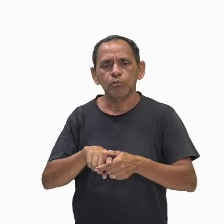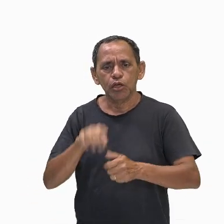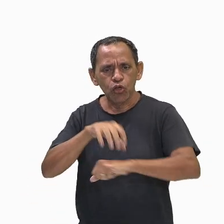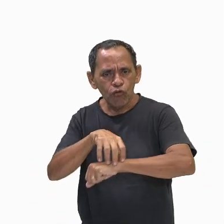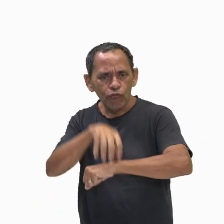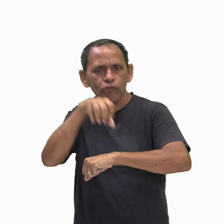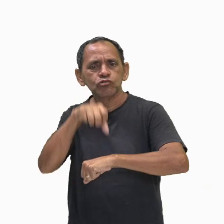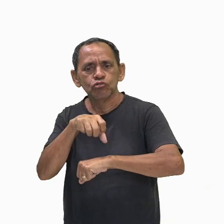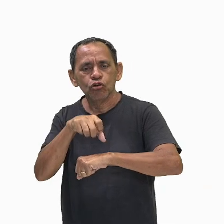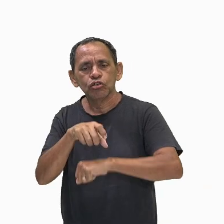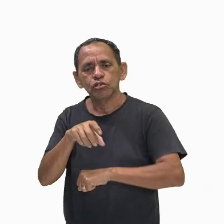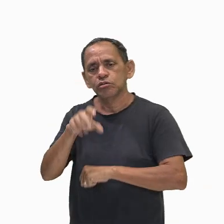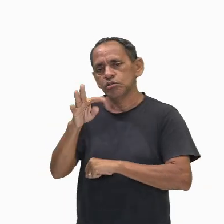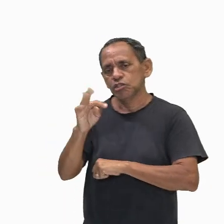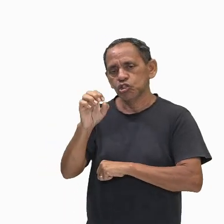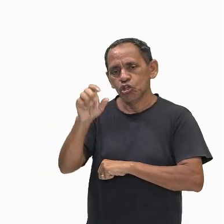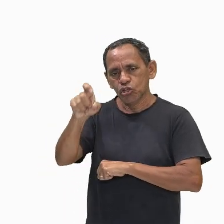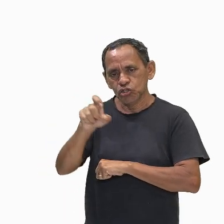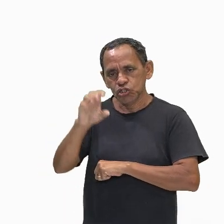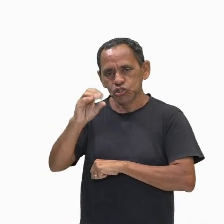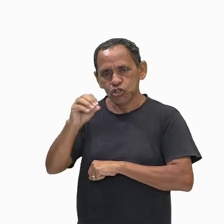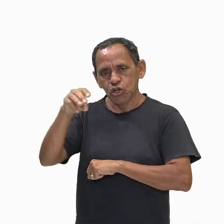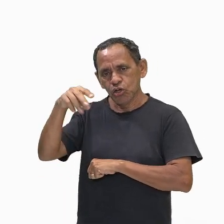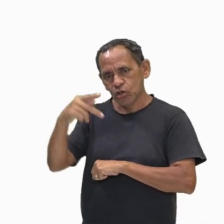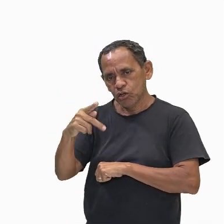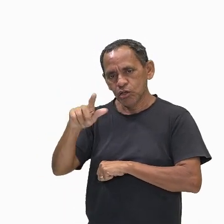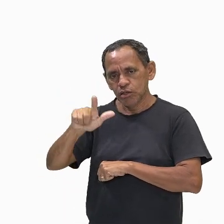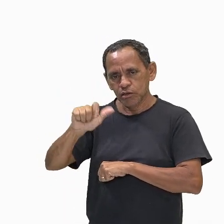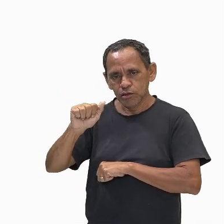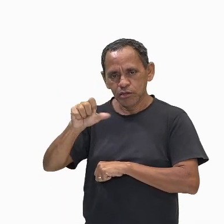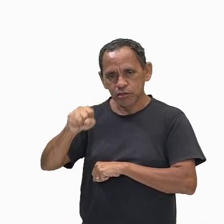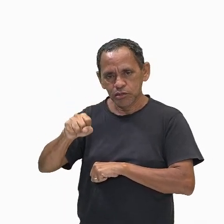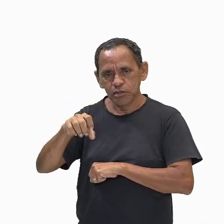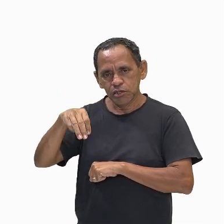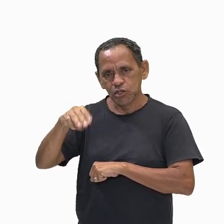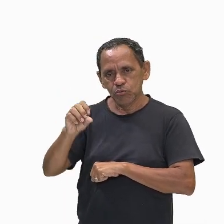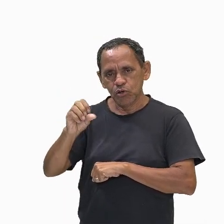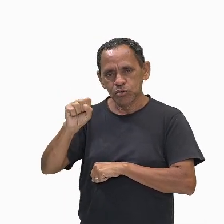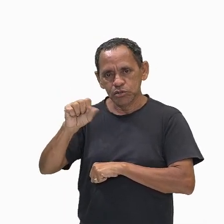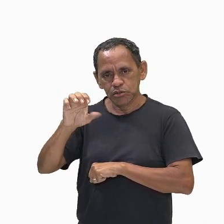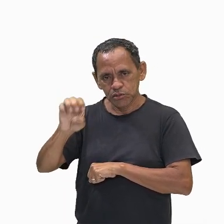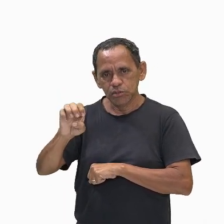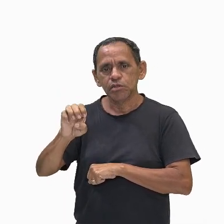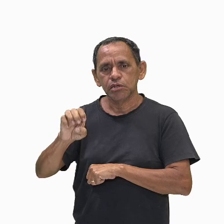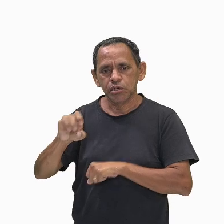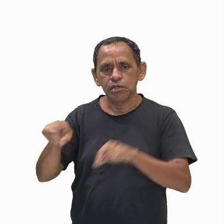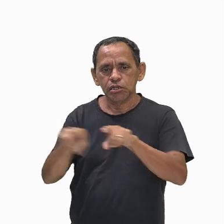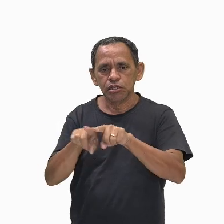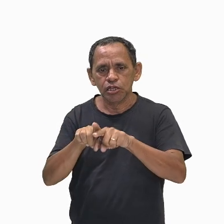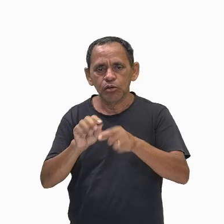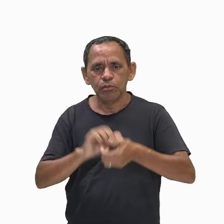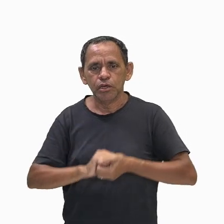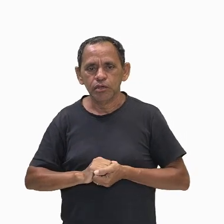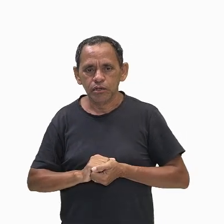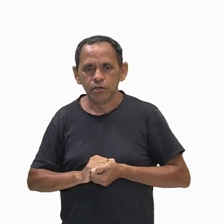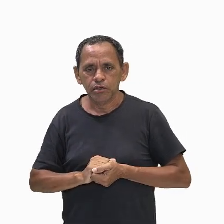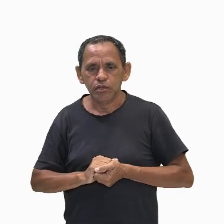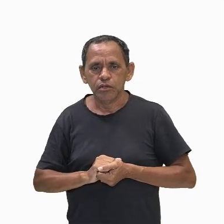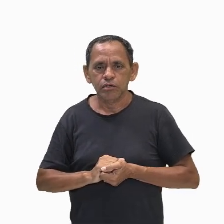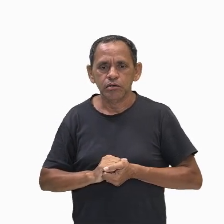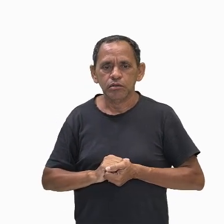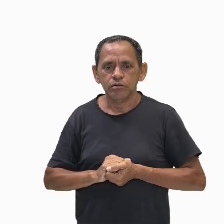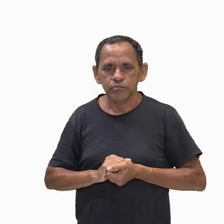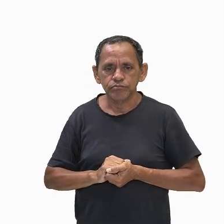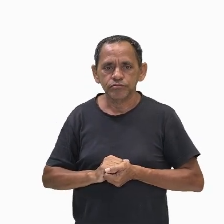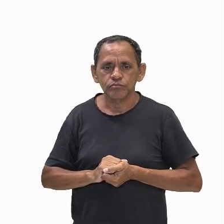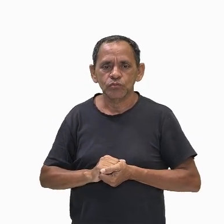como toxoplasmose congênita, que eu vou já explicar para vocês mais adiante, e a rubéola congênita, que é uma infecção causada